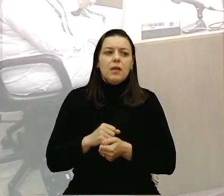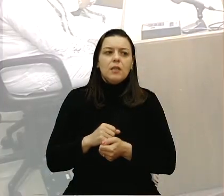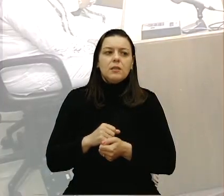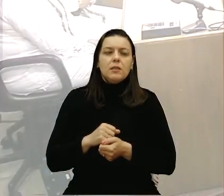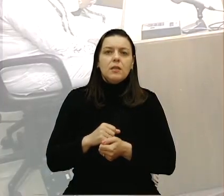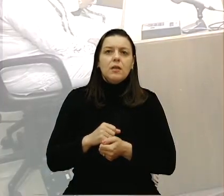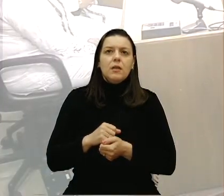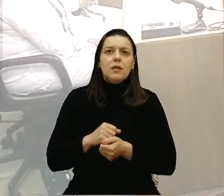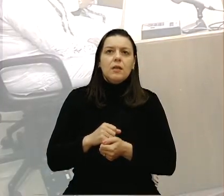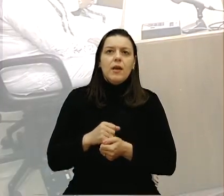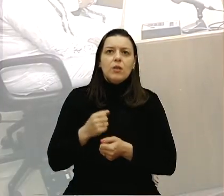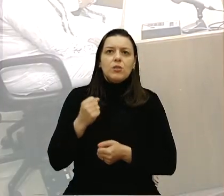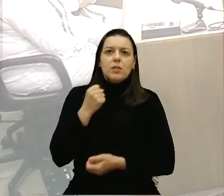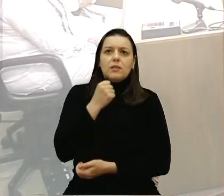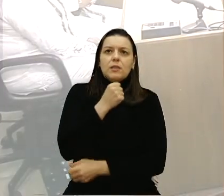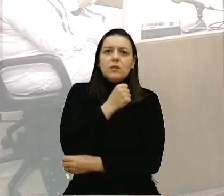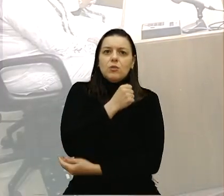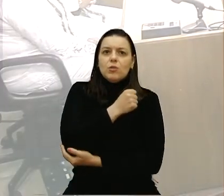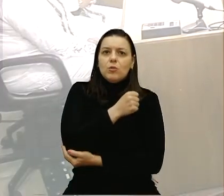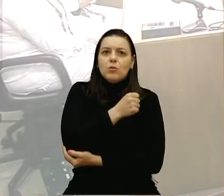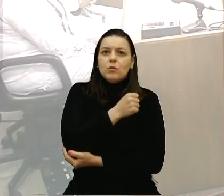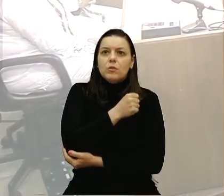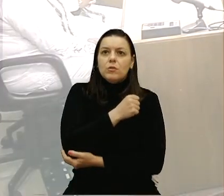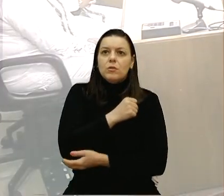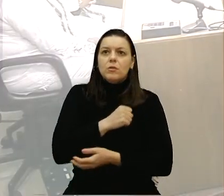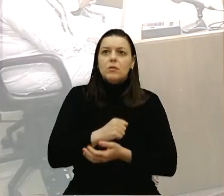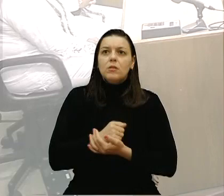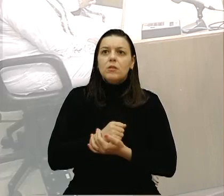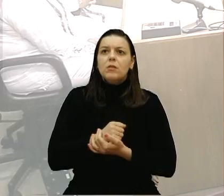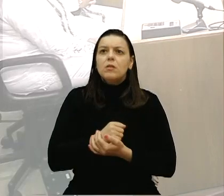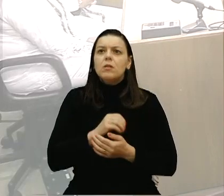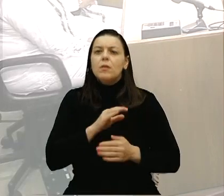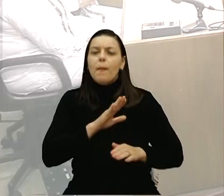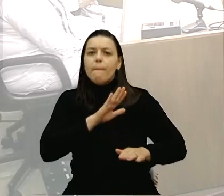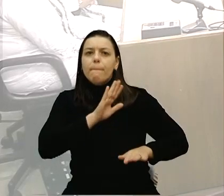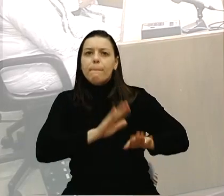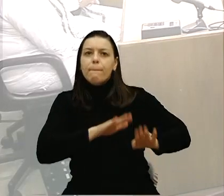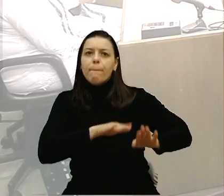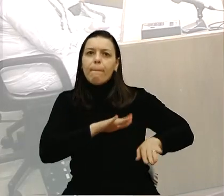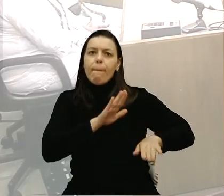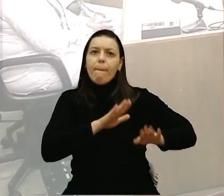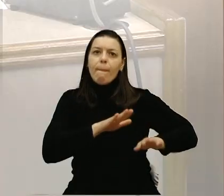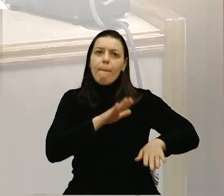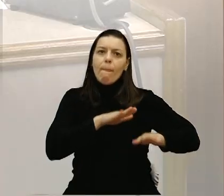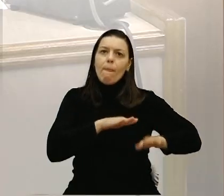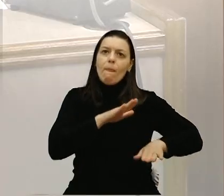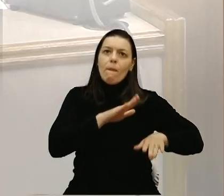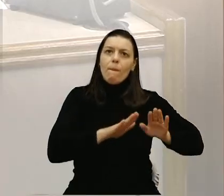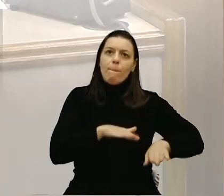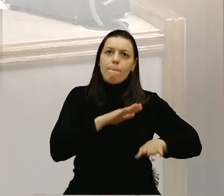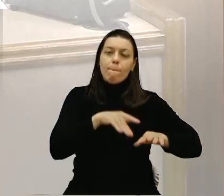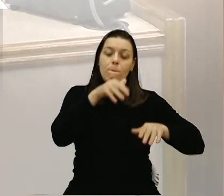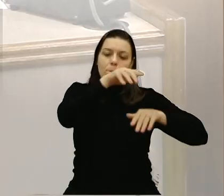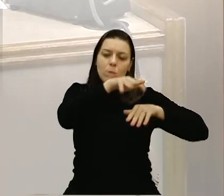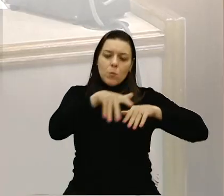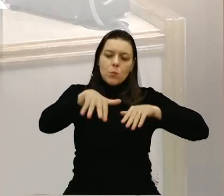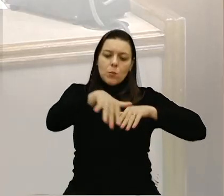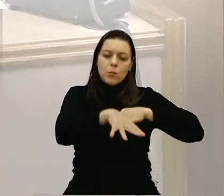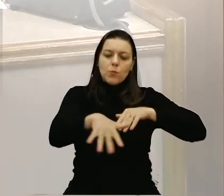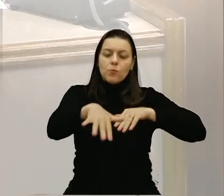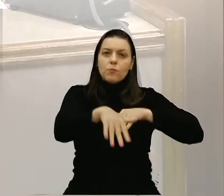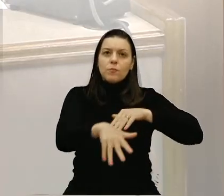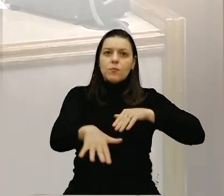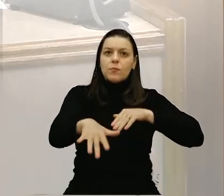Ô, cabecilha. Ele bradou na aldeia, bradou na cachoeira e noite de